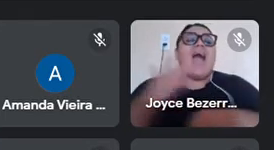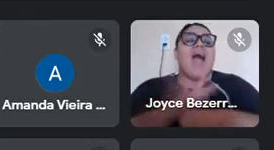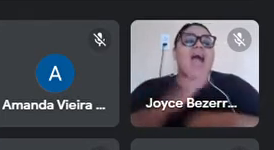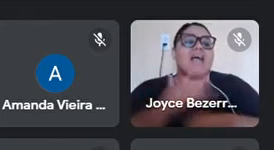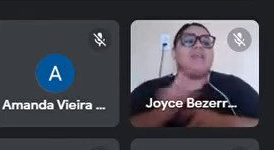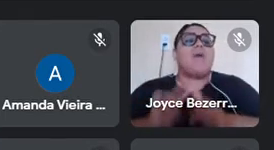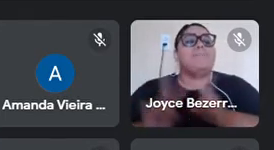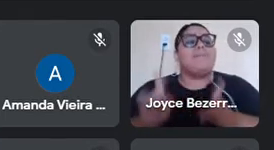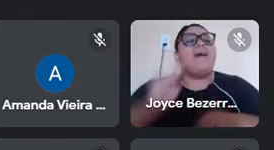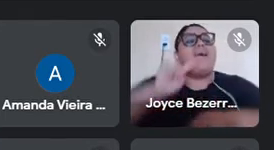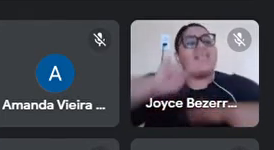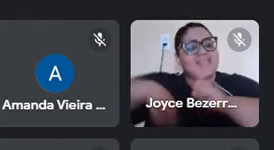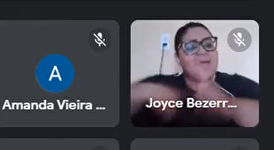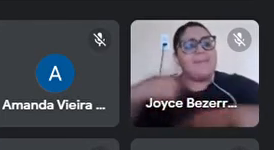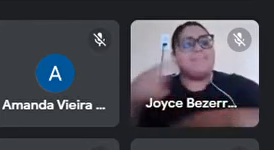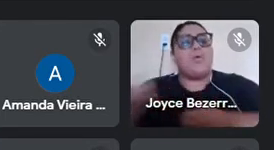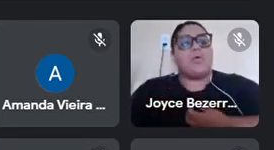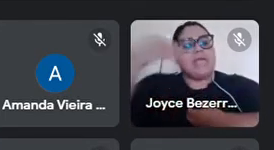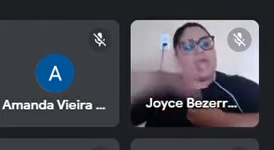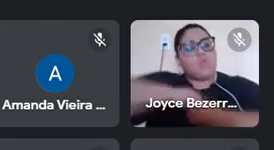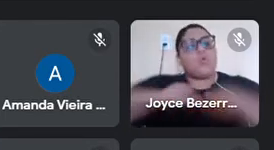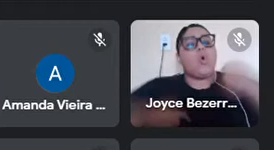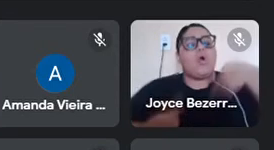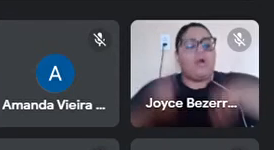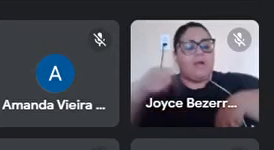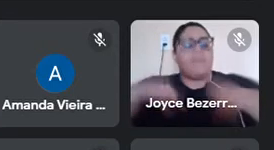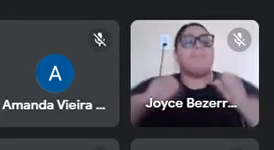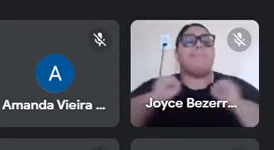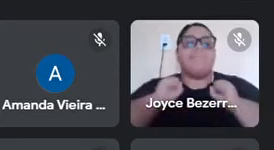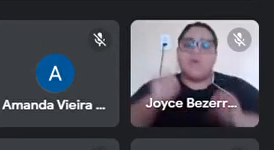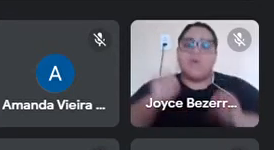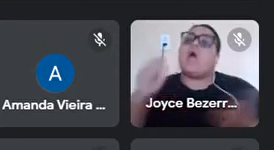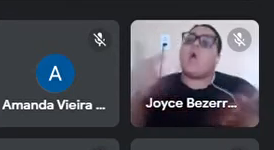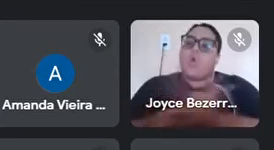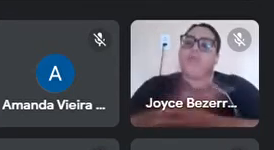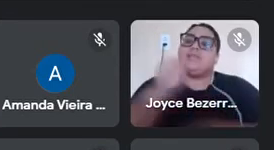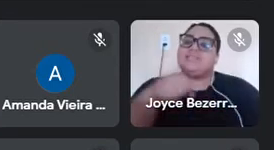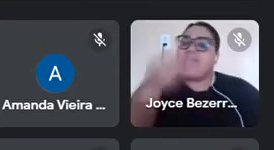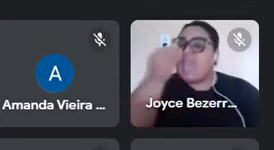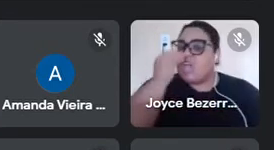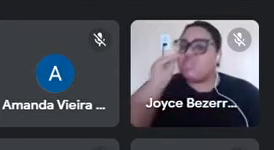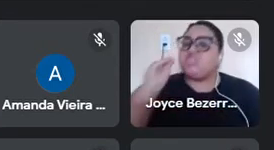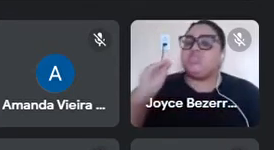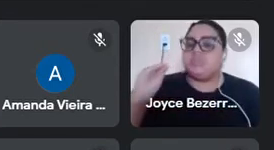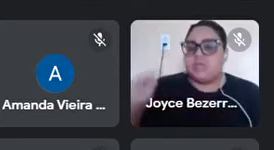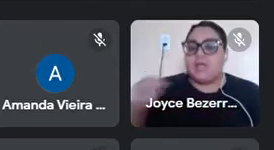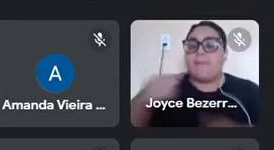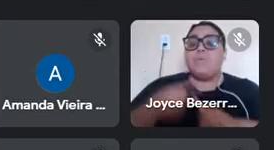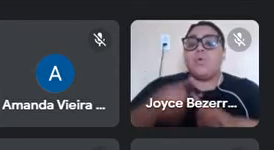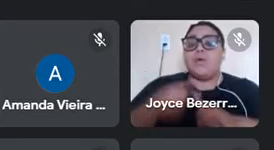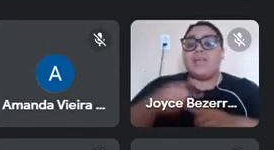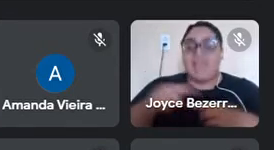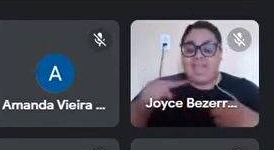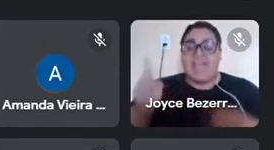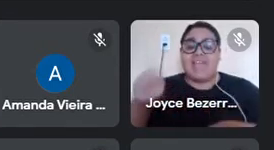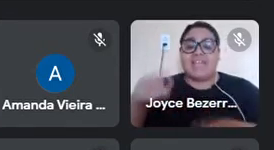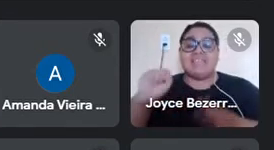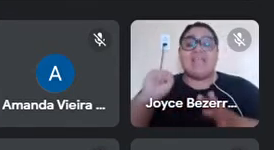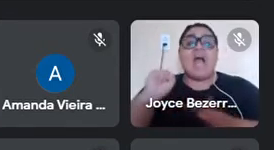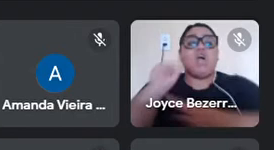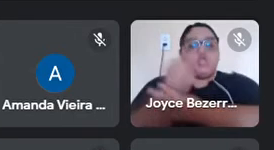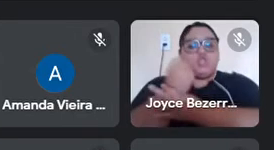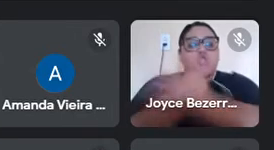longo período dentro do organismo, o organismo pode aí rejeitar, principalmente porque esses anticorpos muitas vezes são